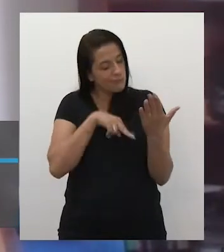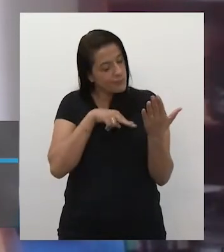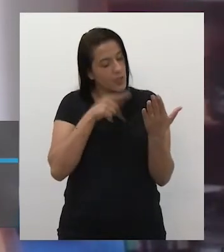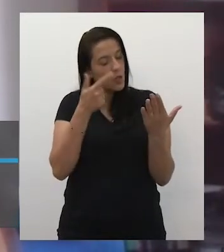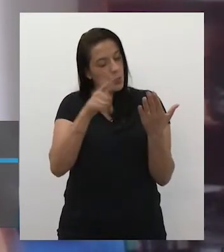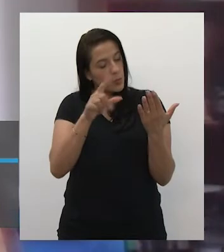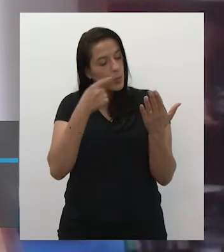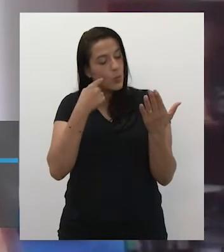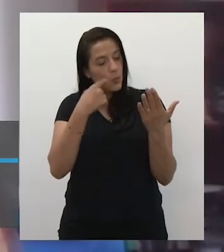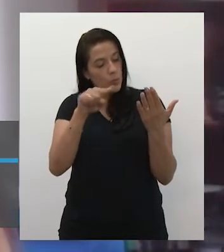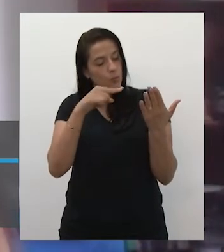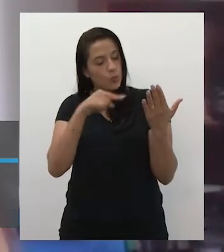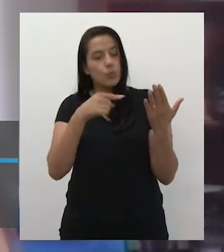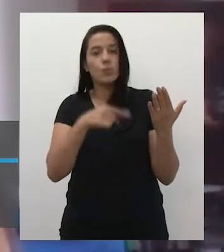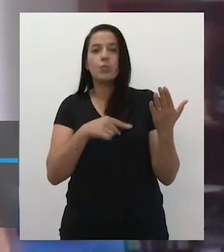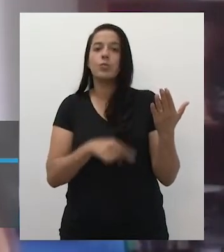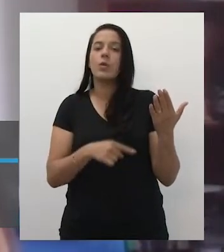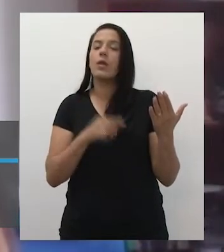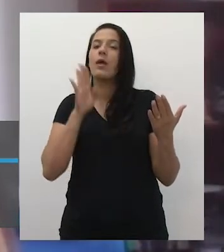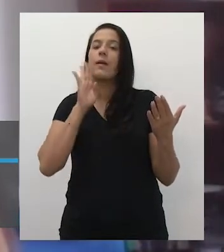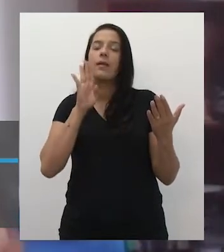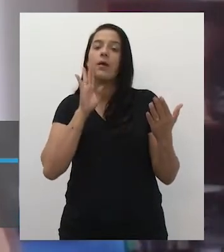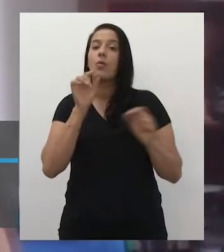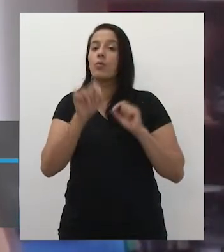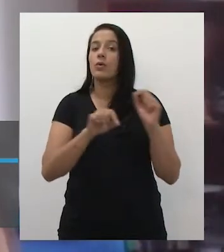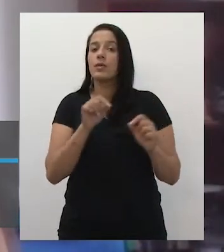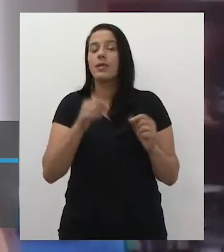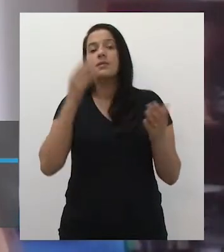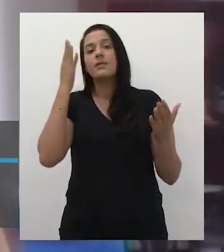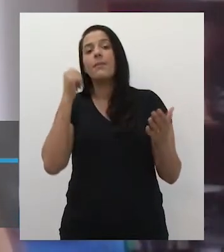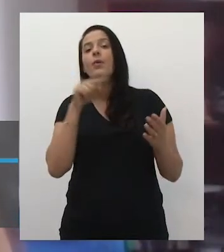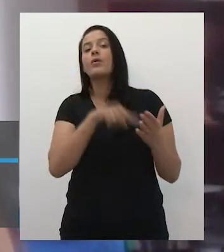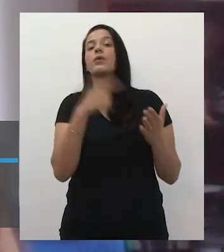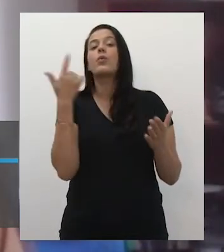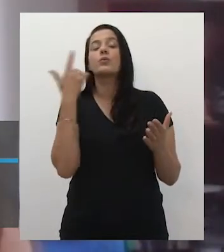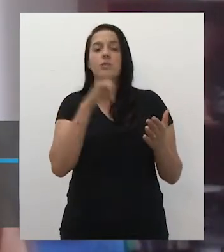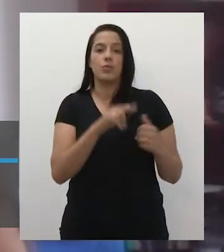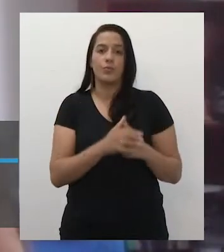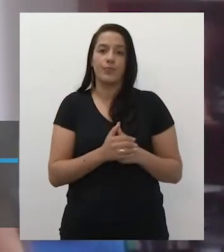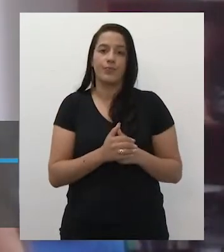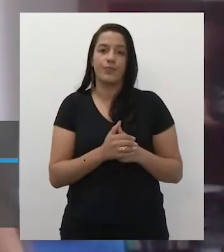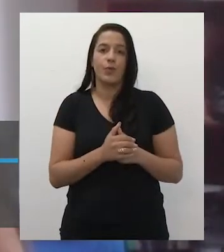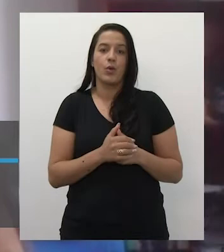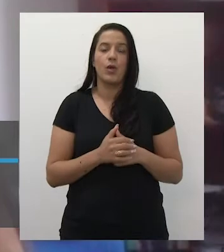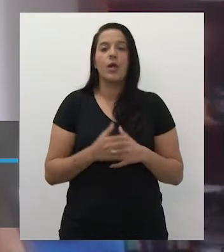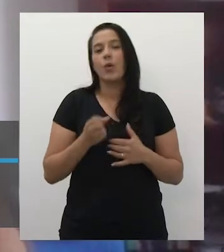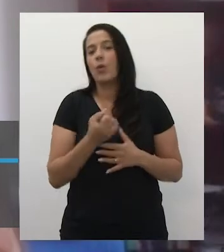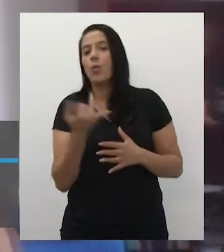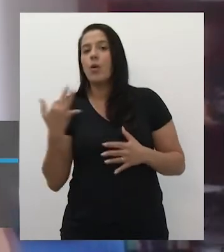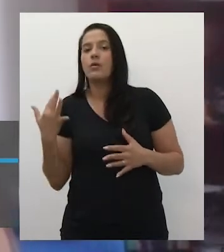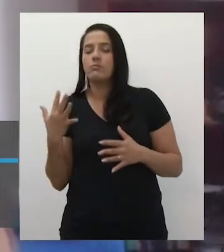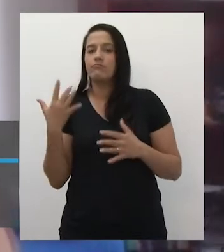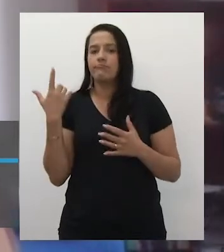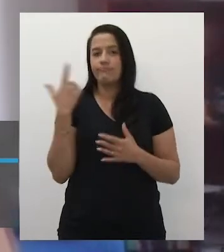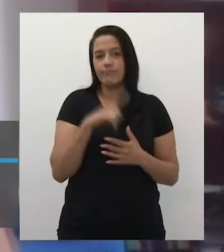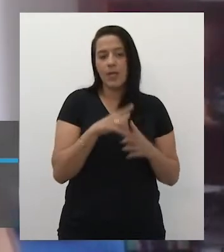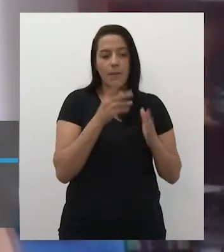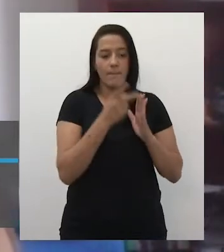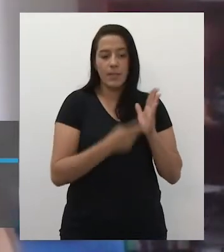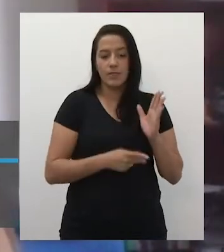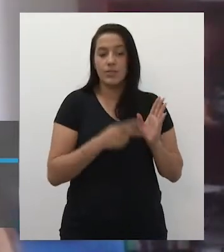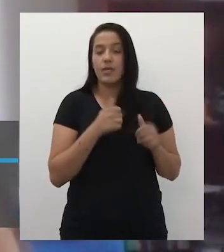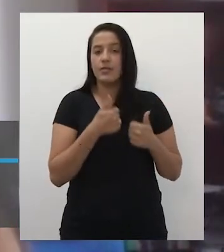fazer e também daquilo que a gente não conseguiu fazer. Ou seja, aquilo que eu consegui terminar no final do meu dia, ou